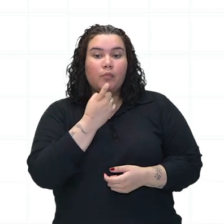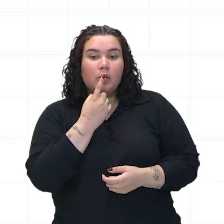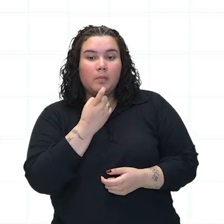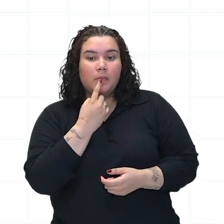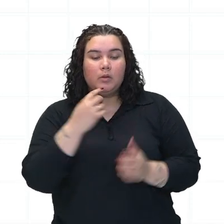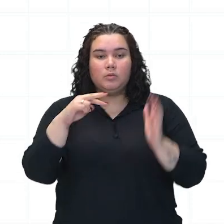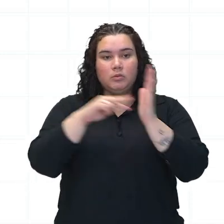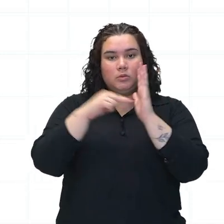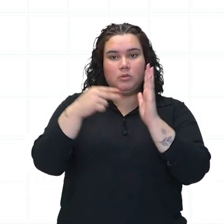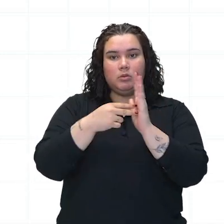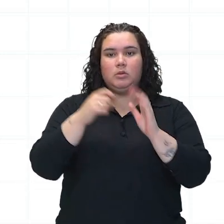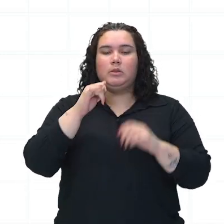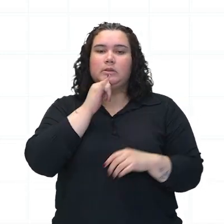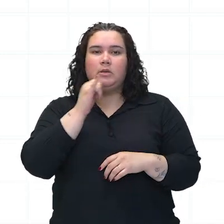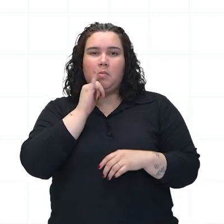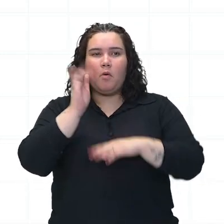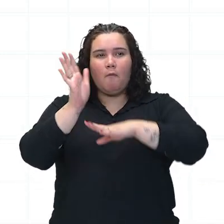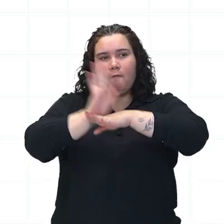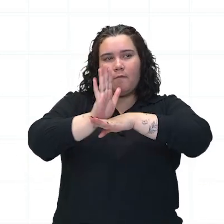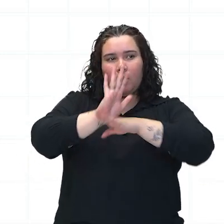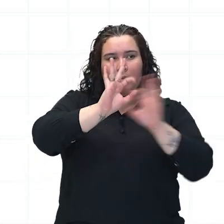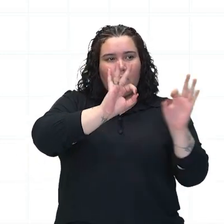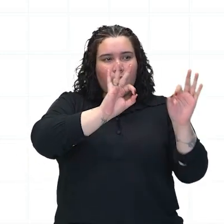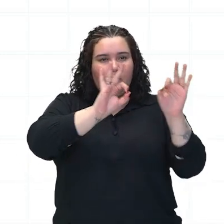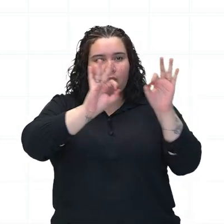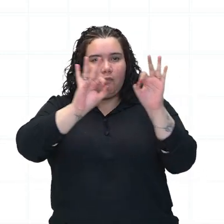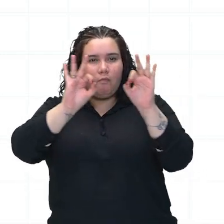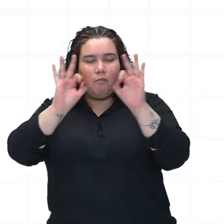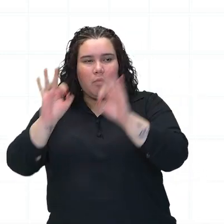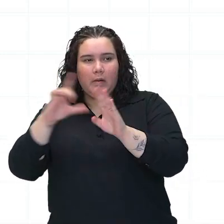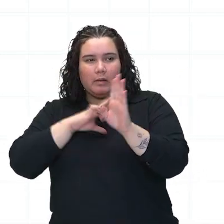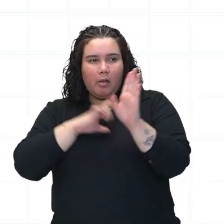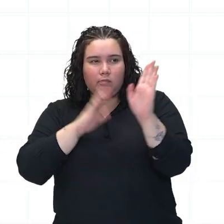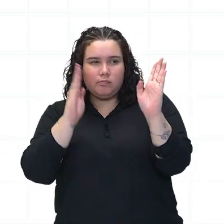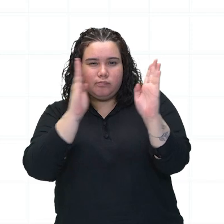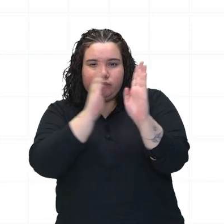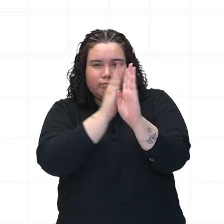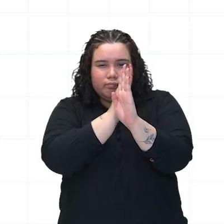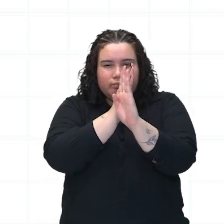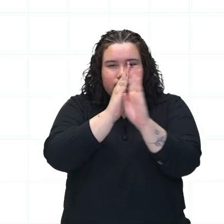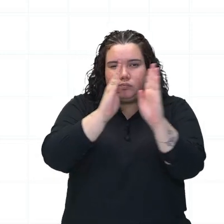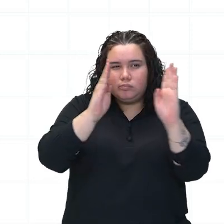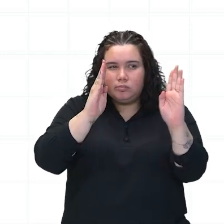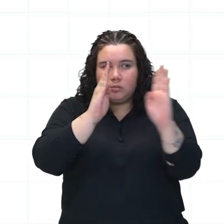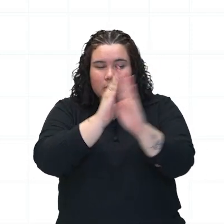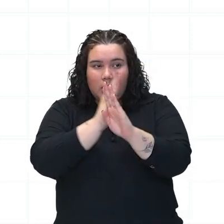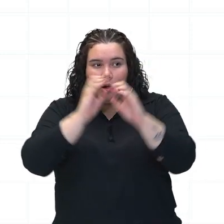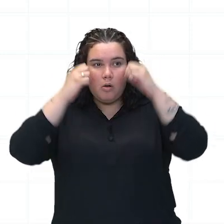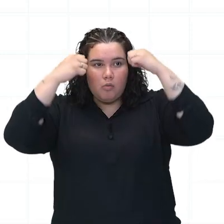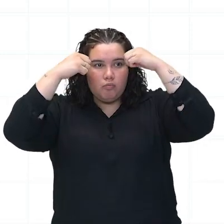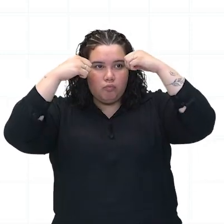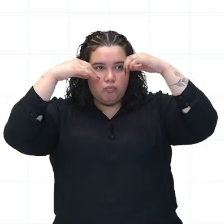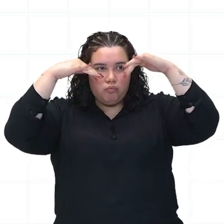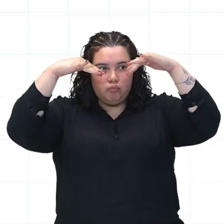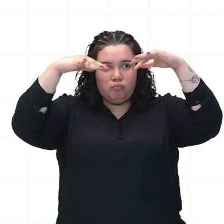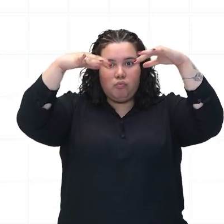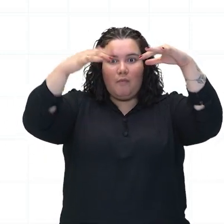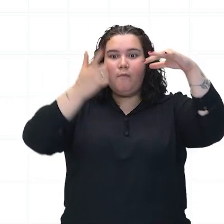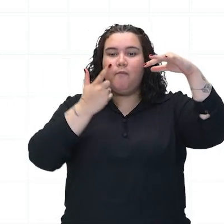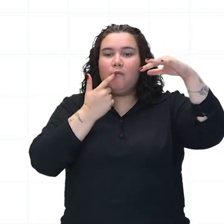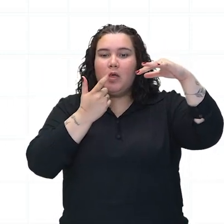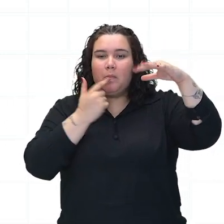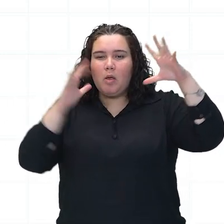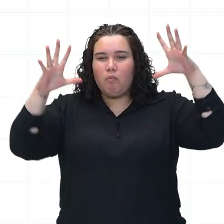num filme que vai ter aquela cena de terror ou está acontecendo alguma coisa, fecha e vem ali